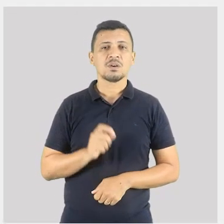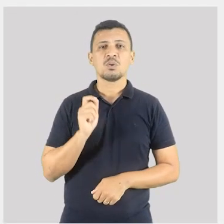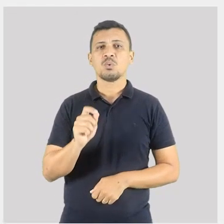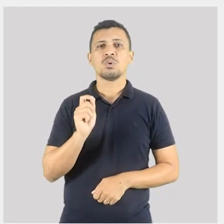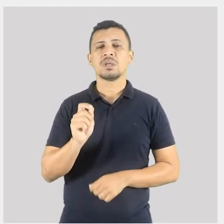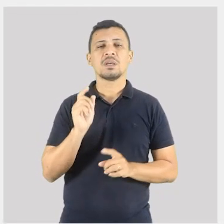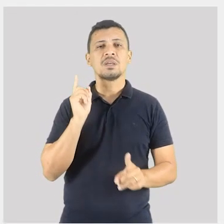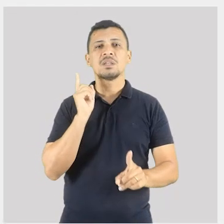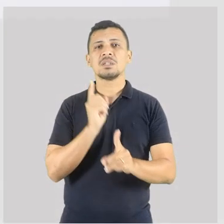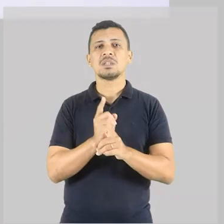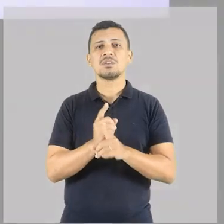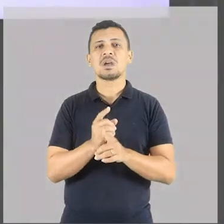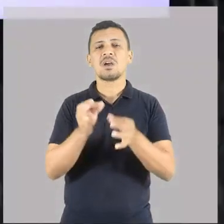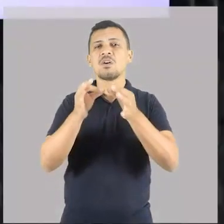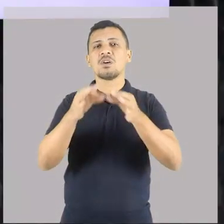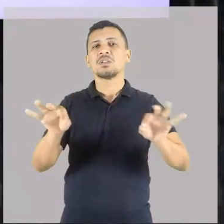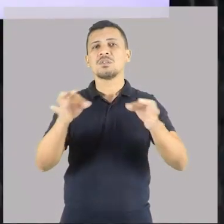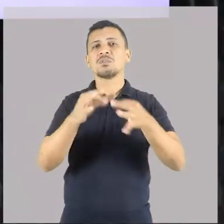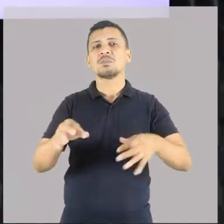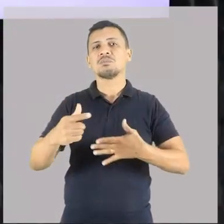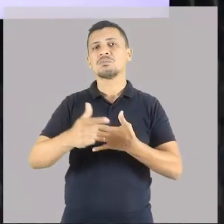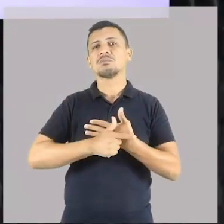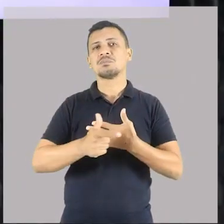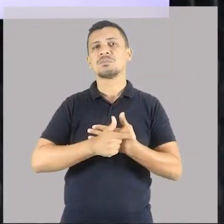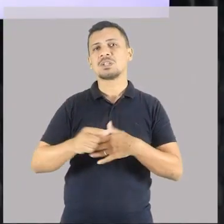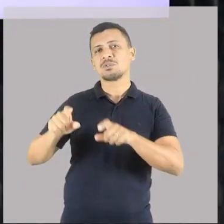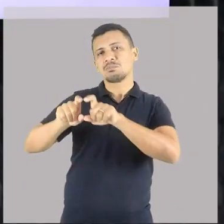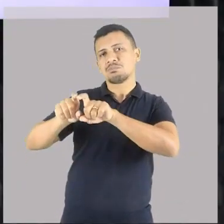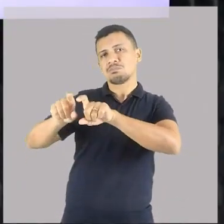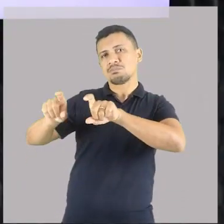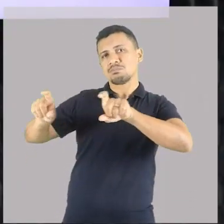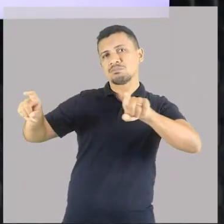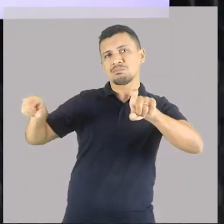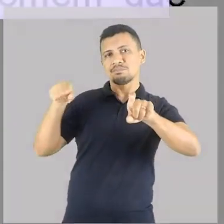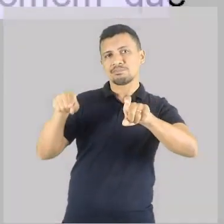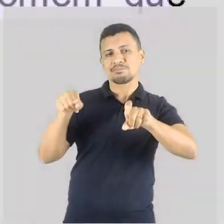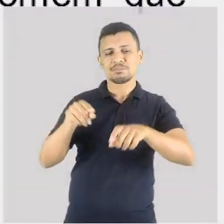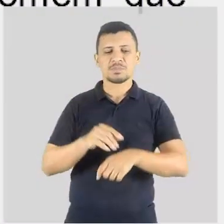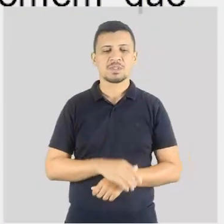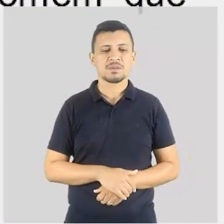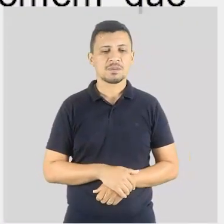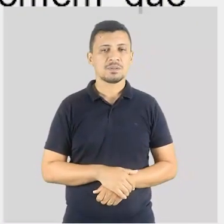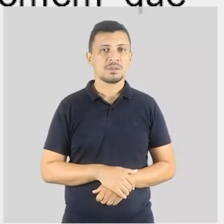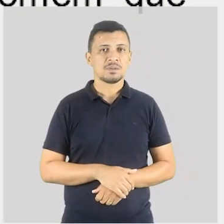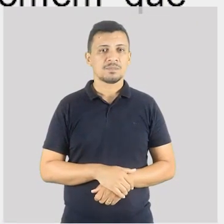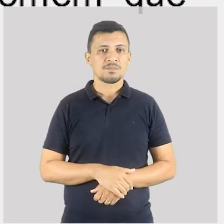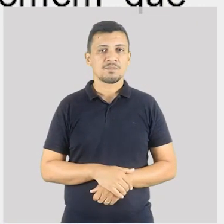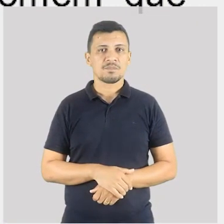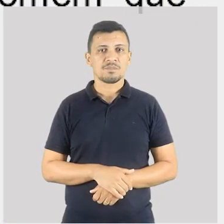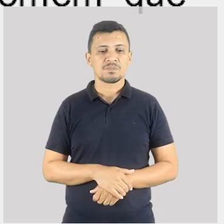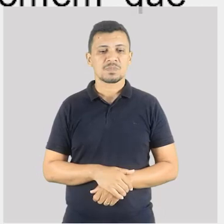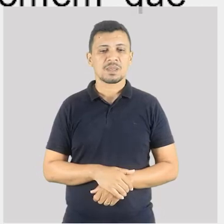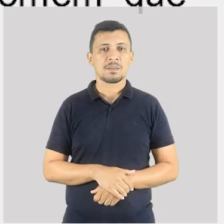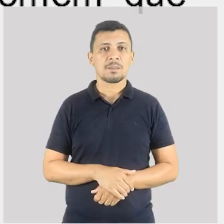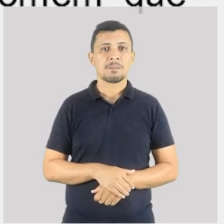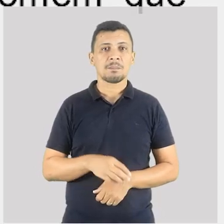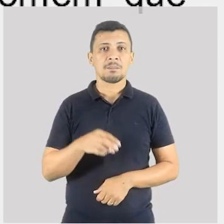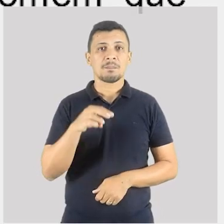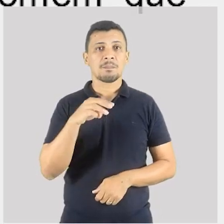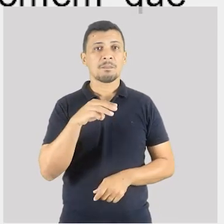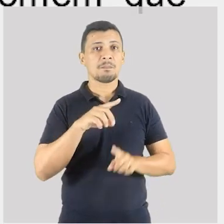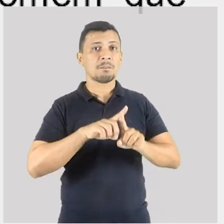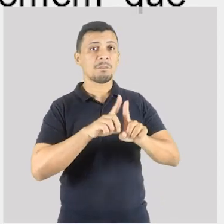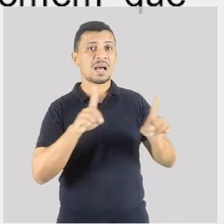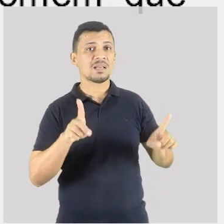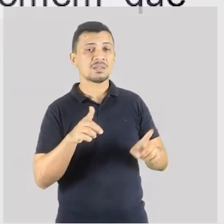você identificar a função sintática dessa oração. Deixa eu dizer para vocês, na hora que você coloca, mas o homem que chegou